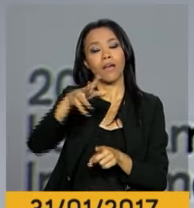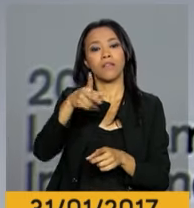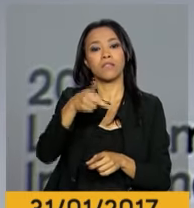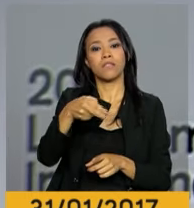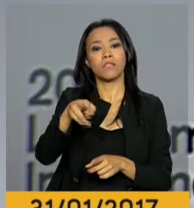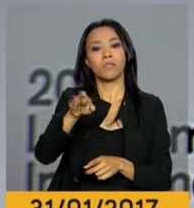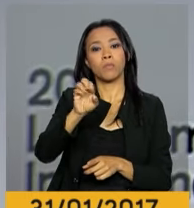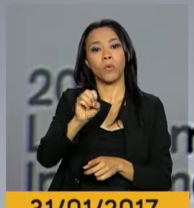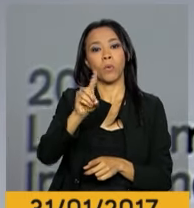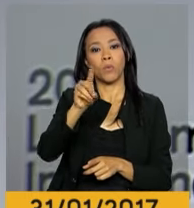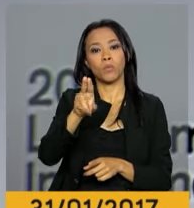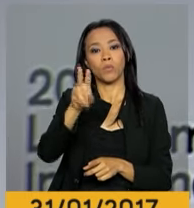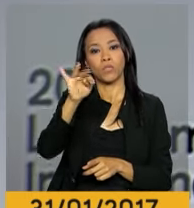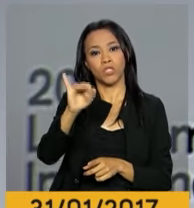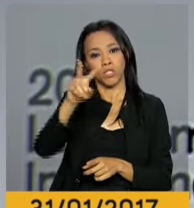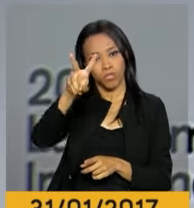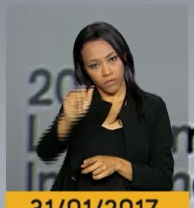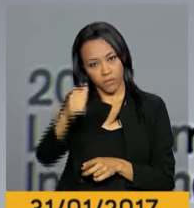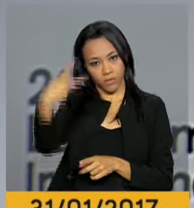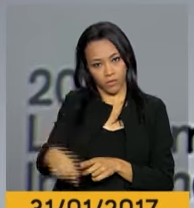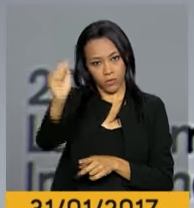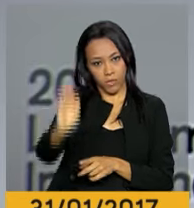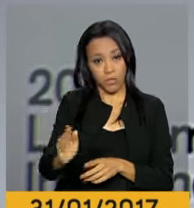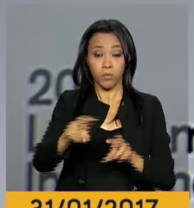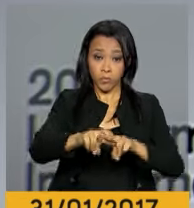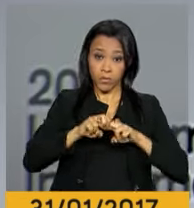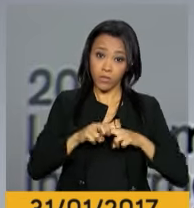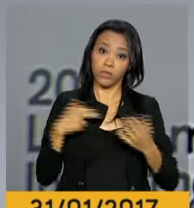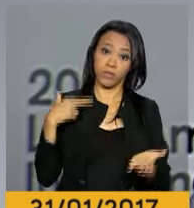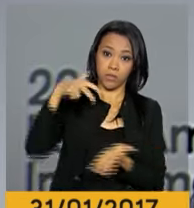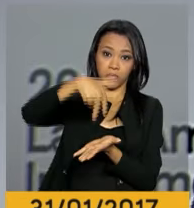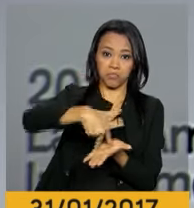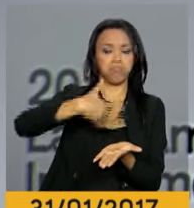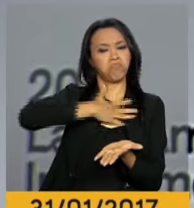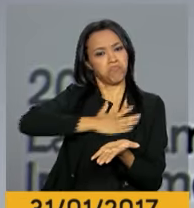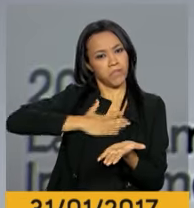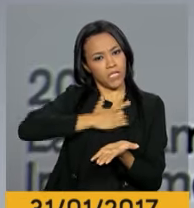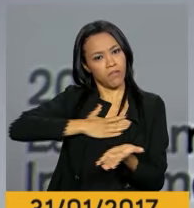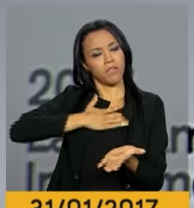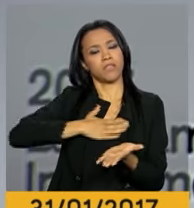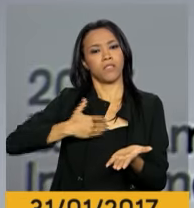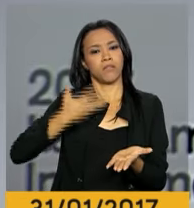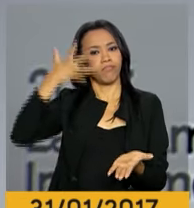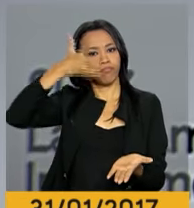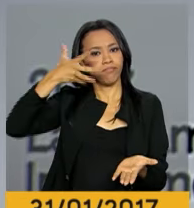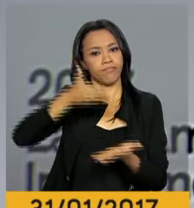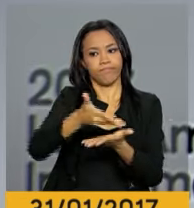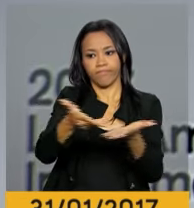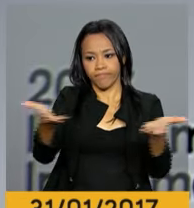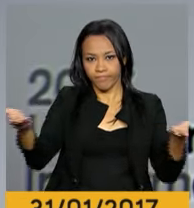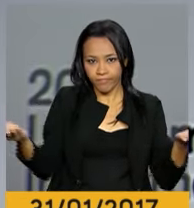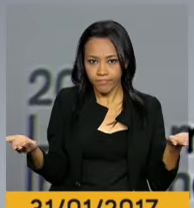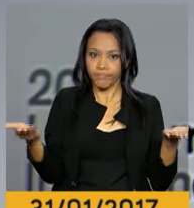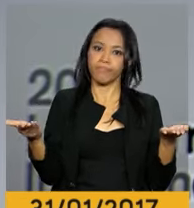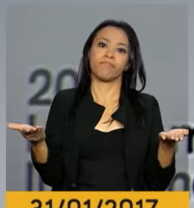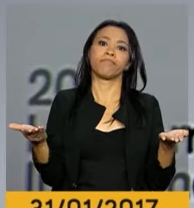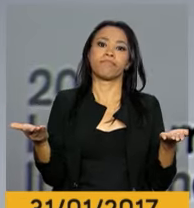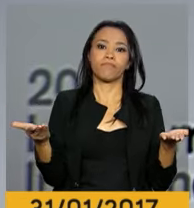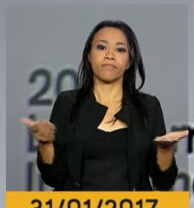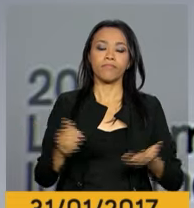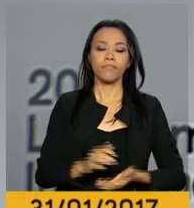com volto a dizer que é com extraordinária satisfação que me dirijo a esta